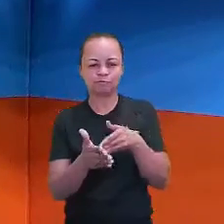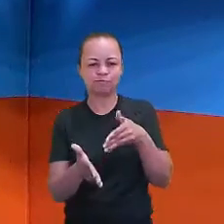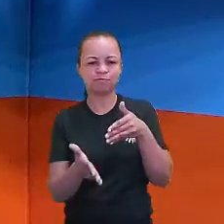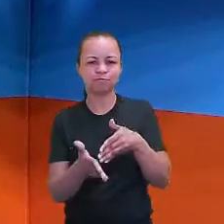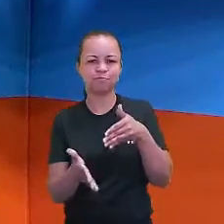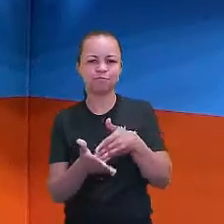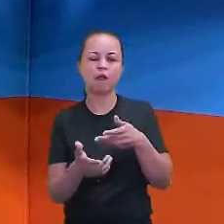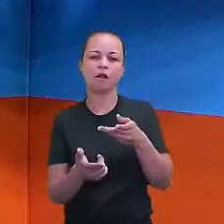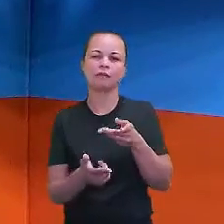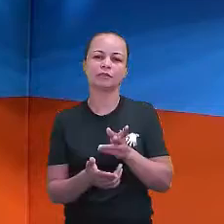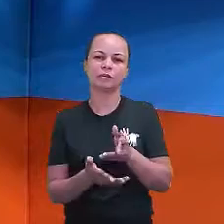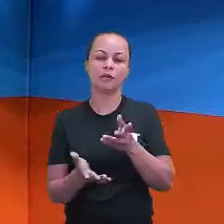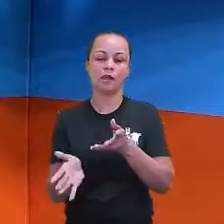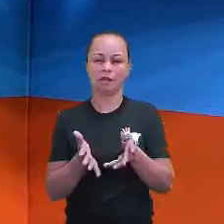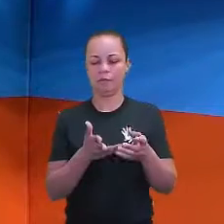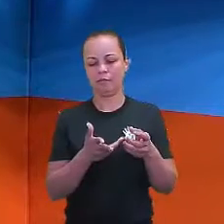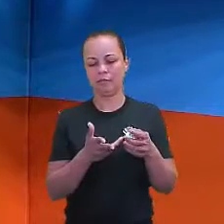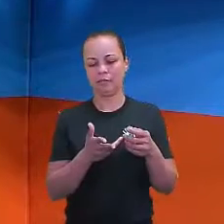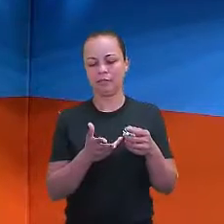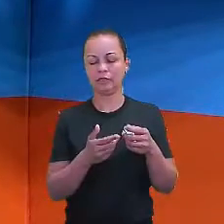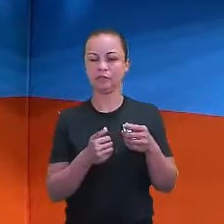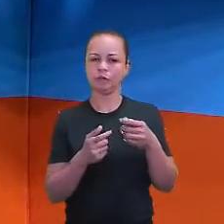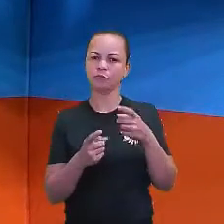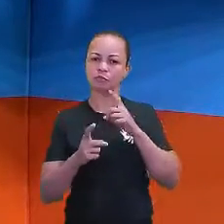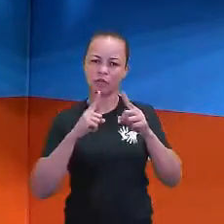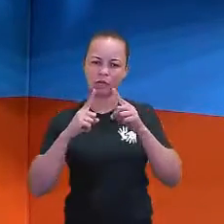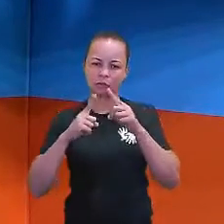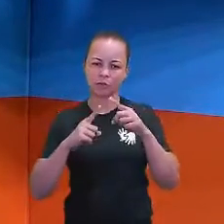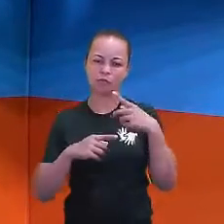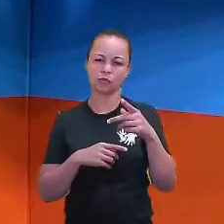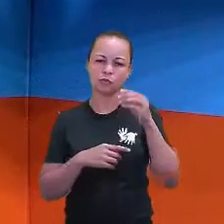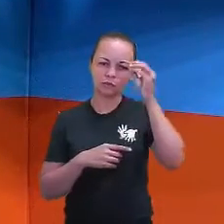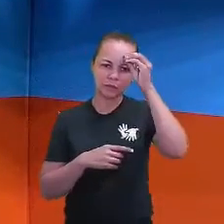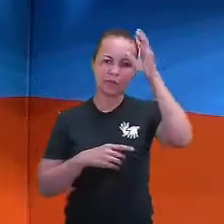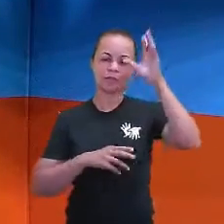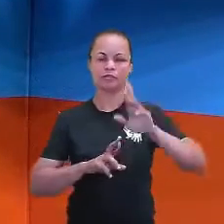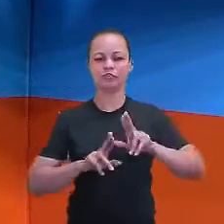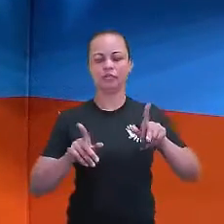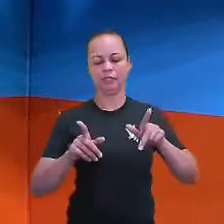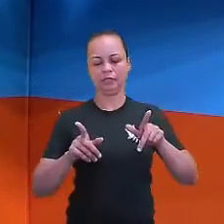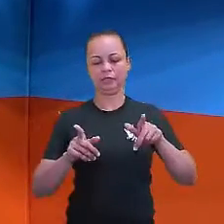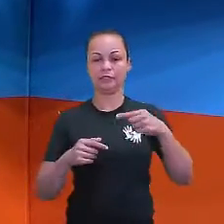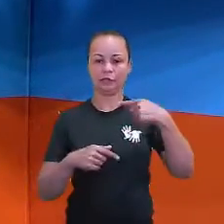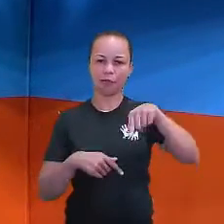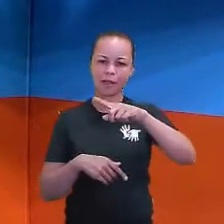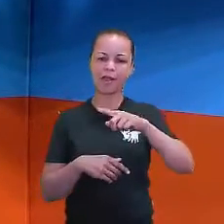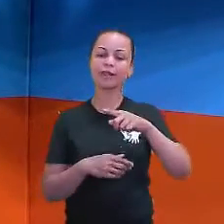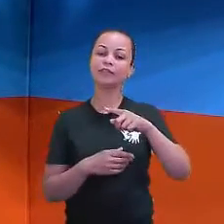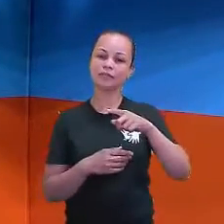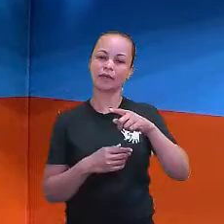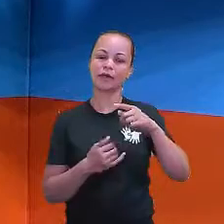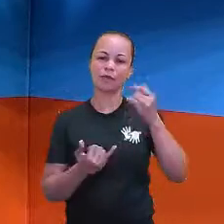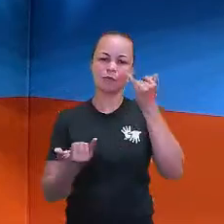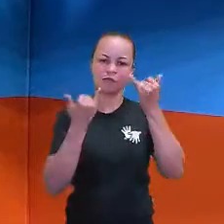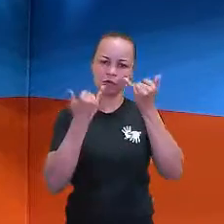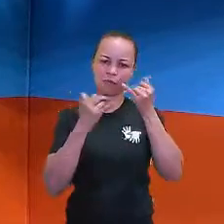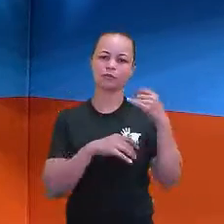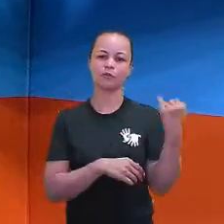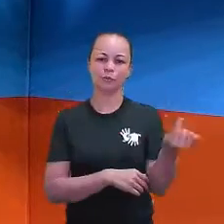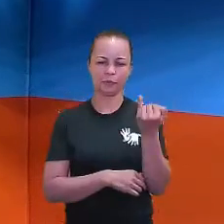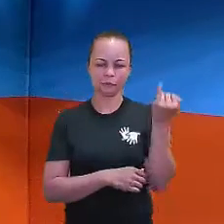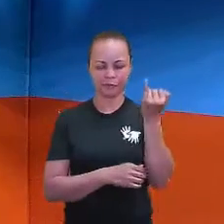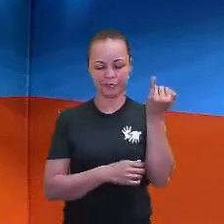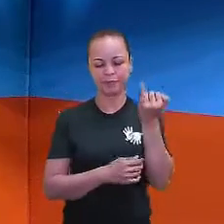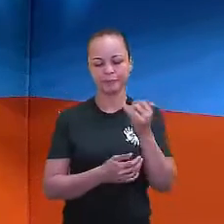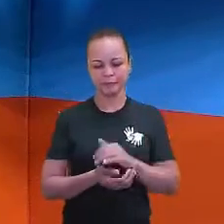estão dialogando com muitos outros saberes. Então, guarda essa informação que faz toda a diferença. Então, falar de combustão é também um processo,